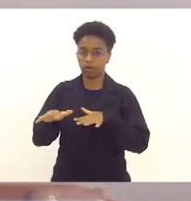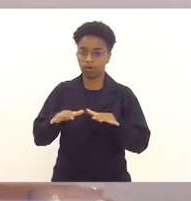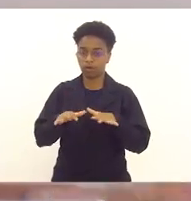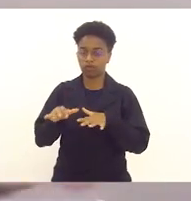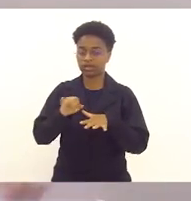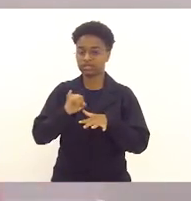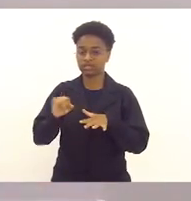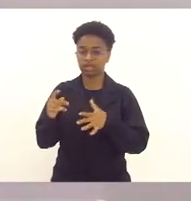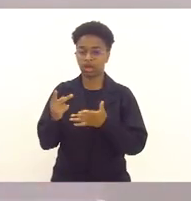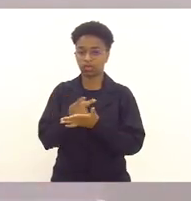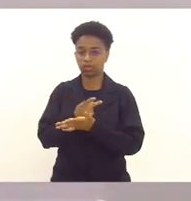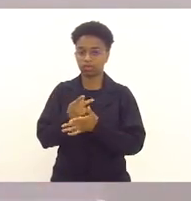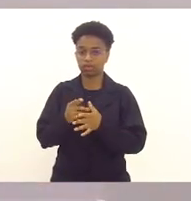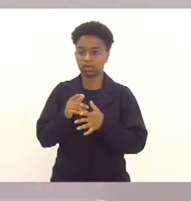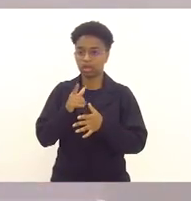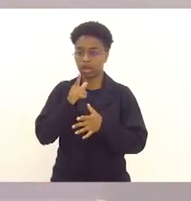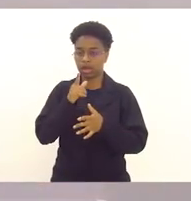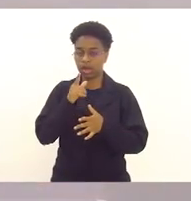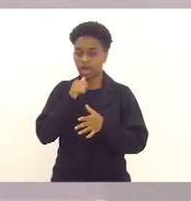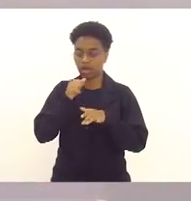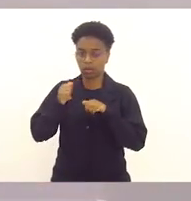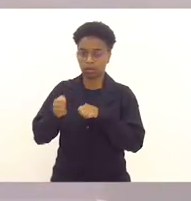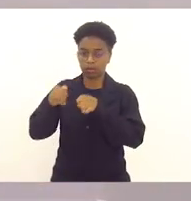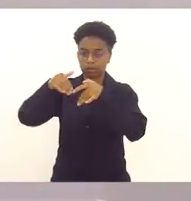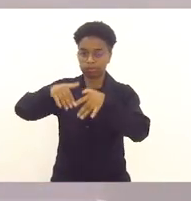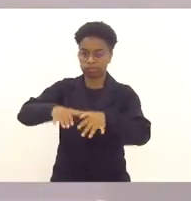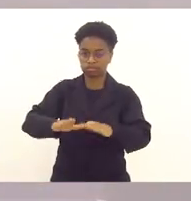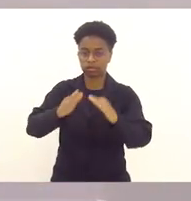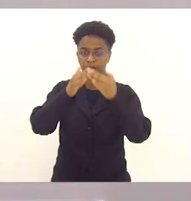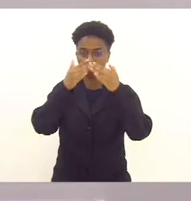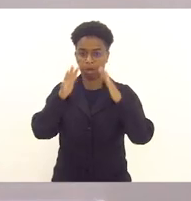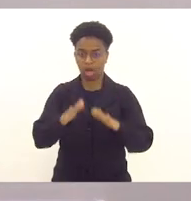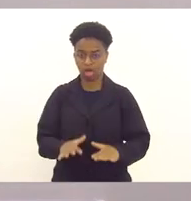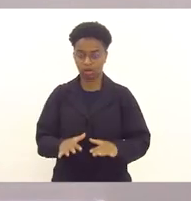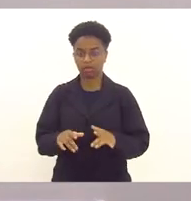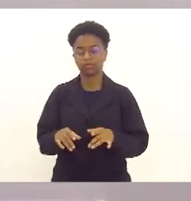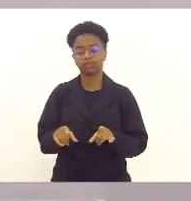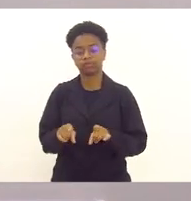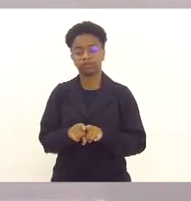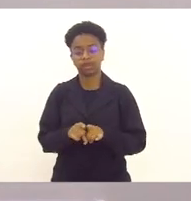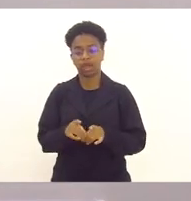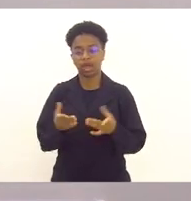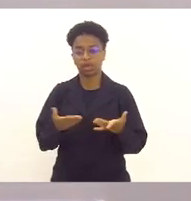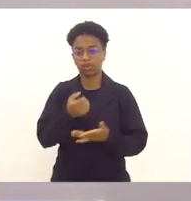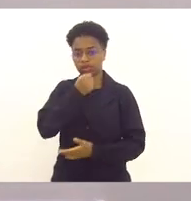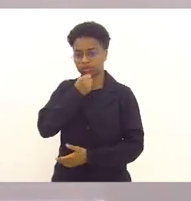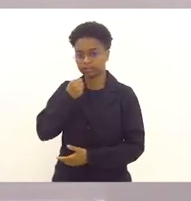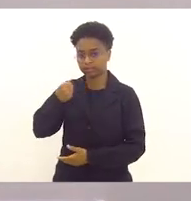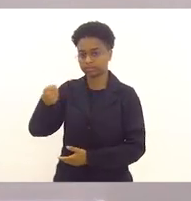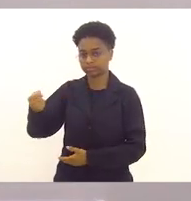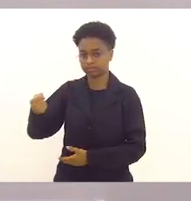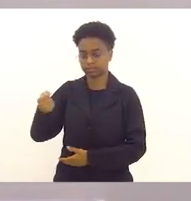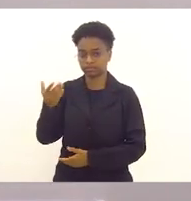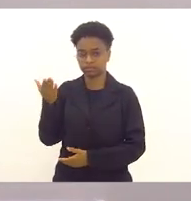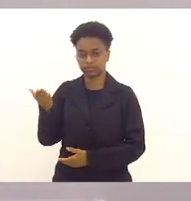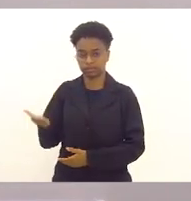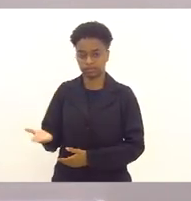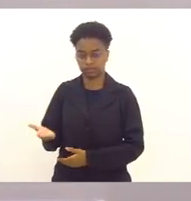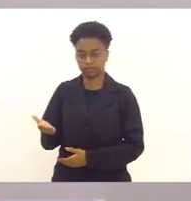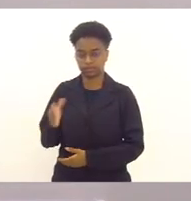barragem o Mabi Agora passo a fala a senhora